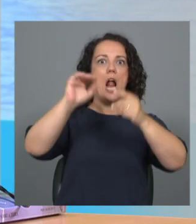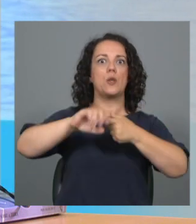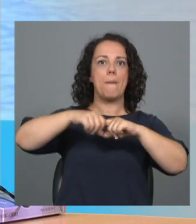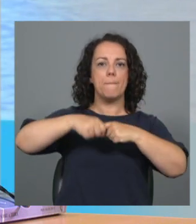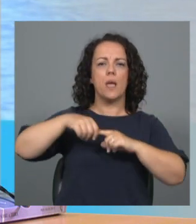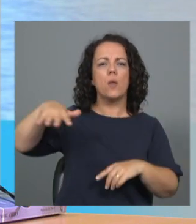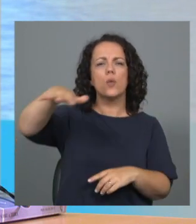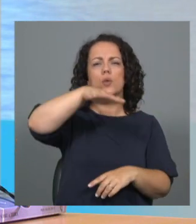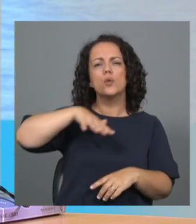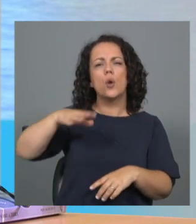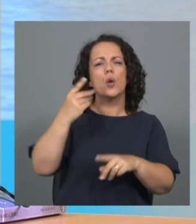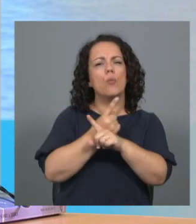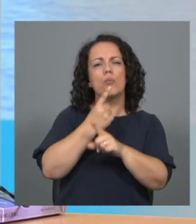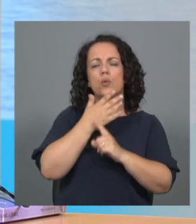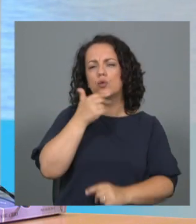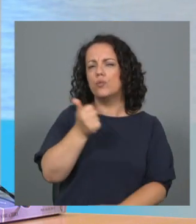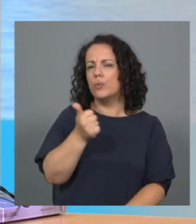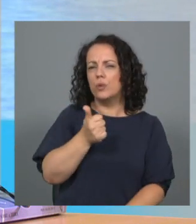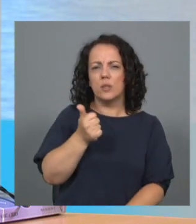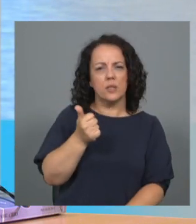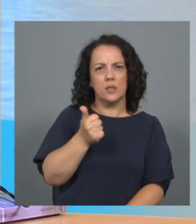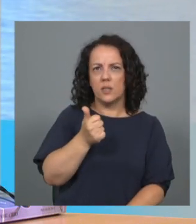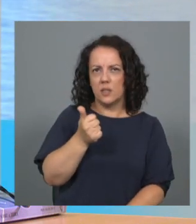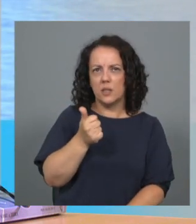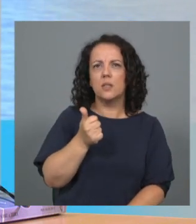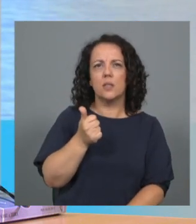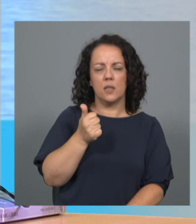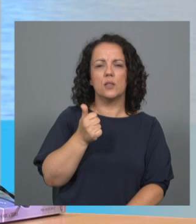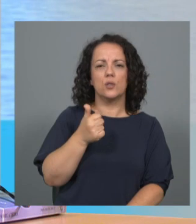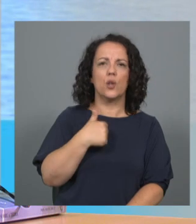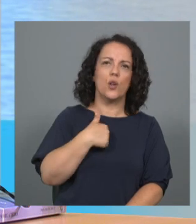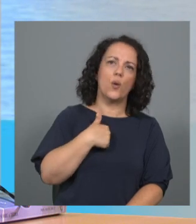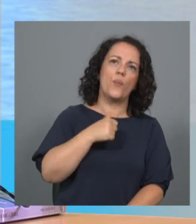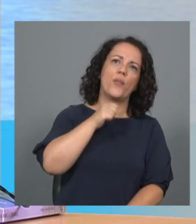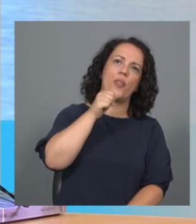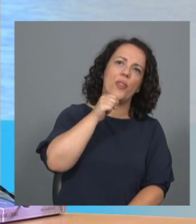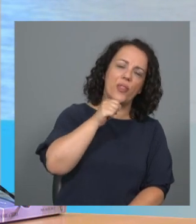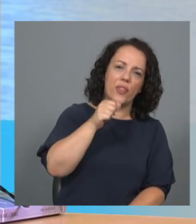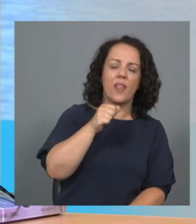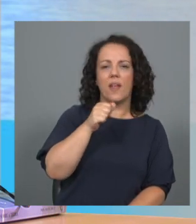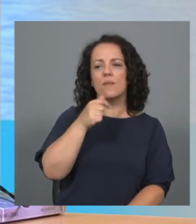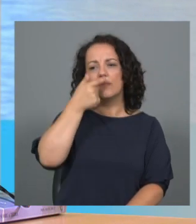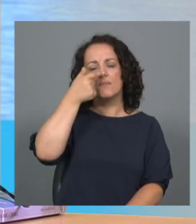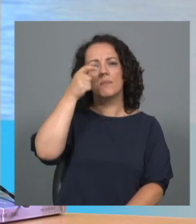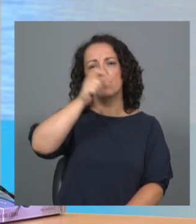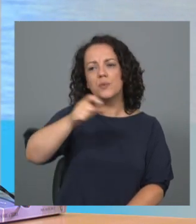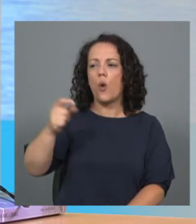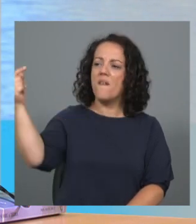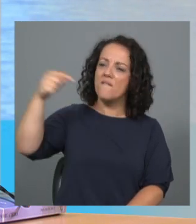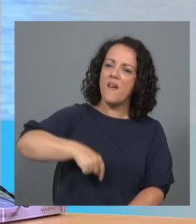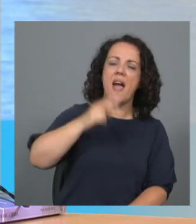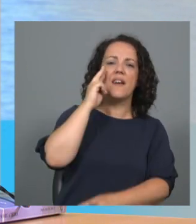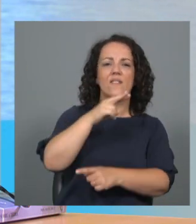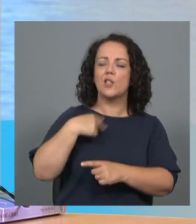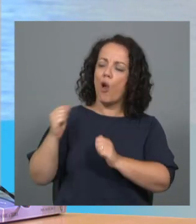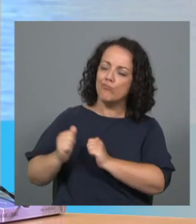zonas muito bonitas, até que eu, no geral, procuro levar pessoas quando me visitam, etc. E